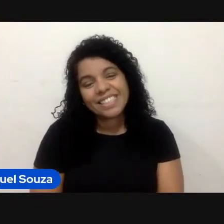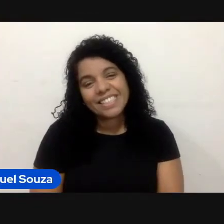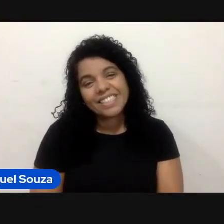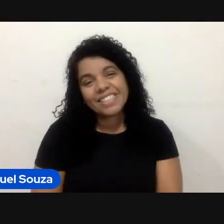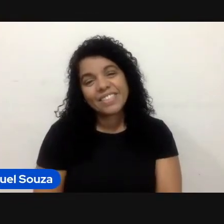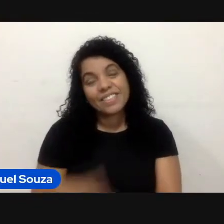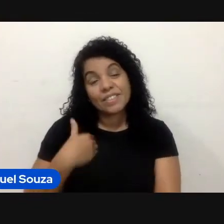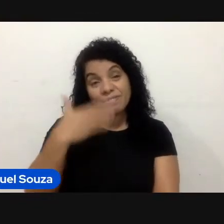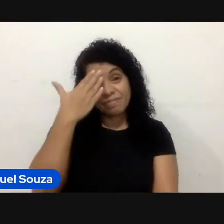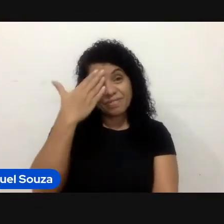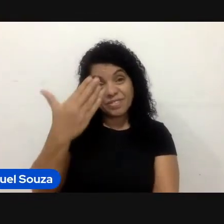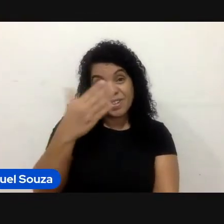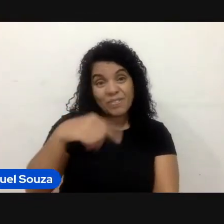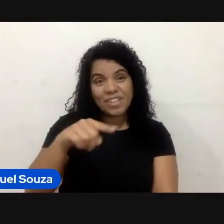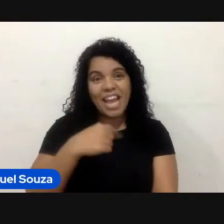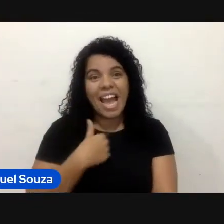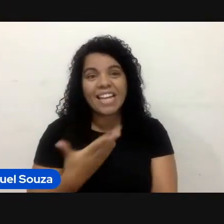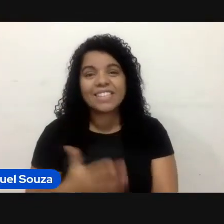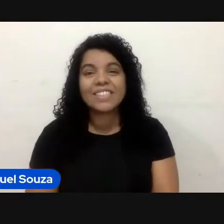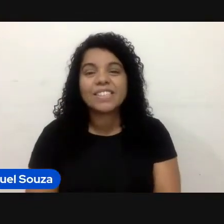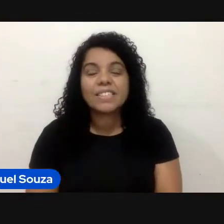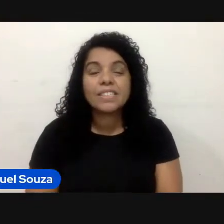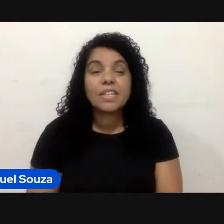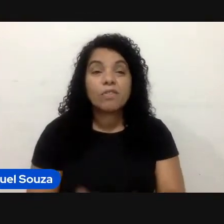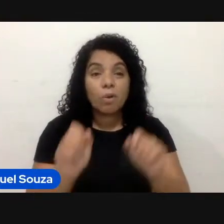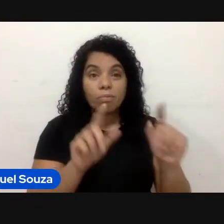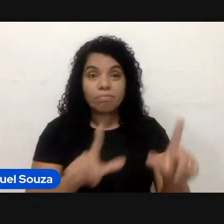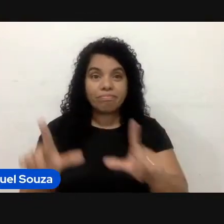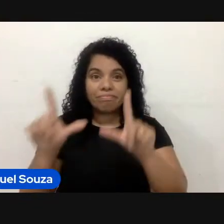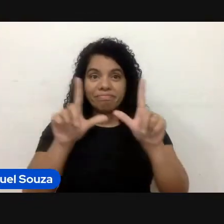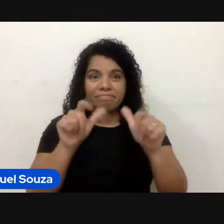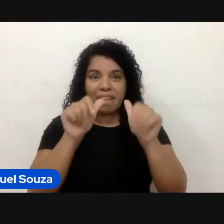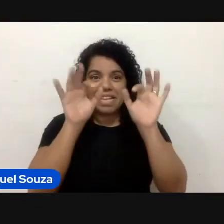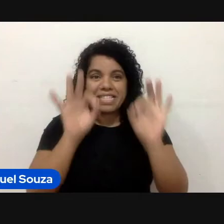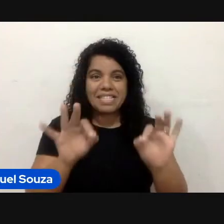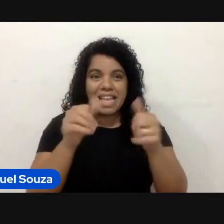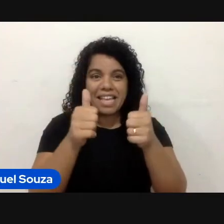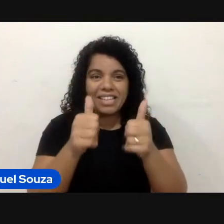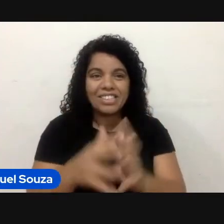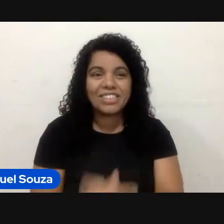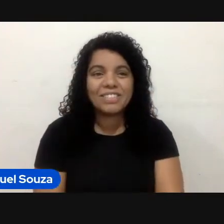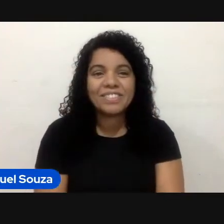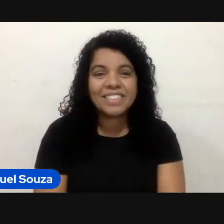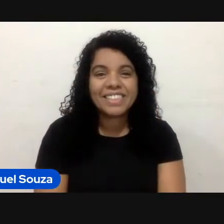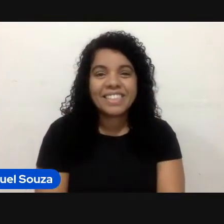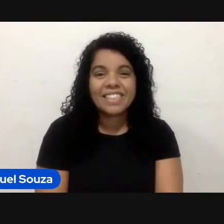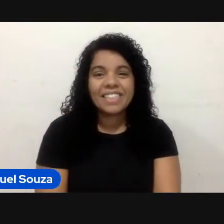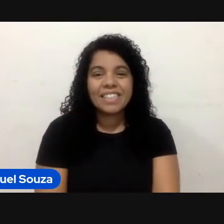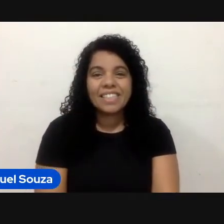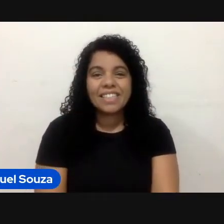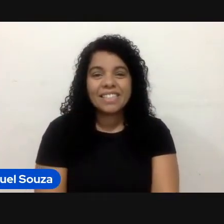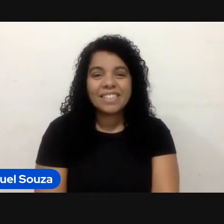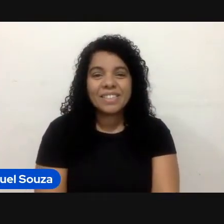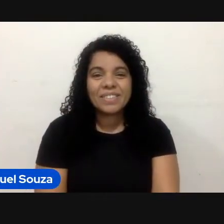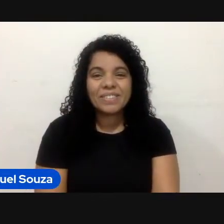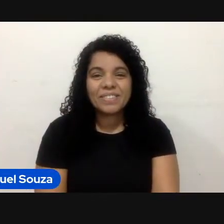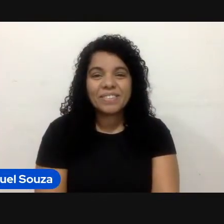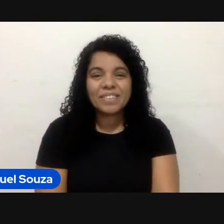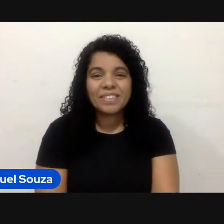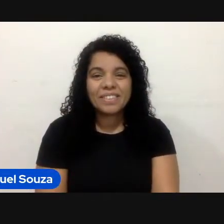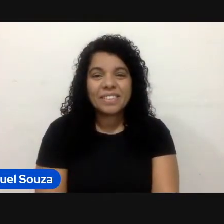Obrigado. Deixa eu compartilhar a tela aqui certinho. Eu vou compartilhar a tela inteira.